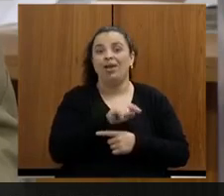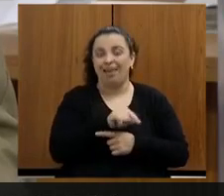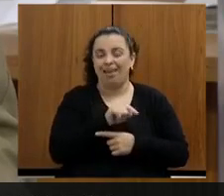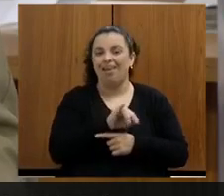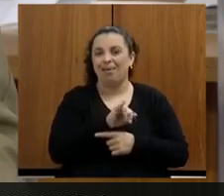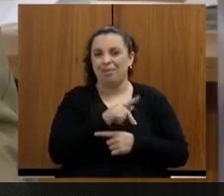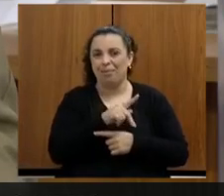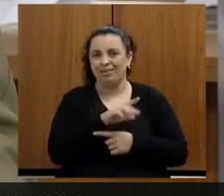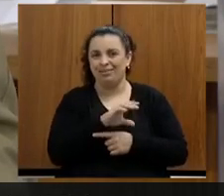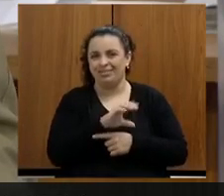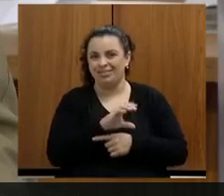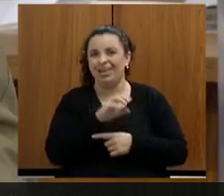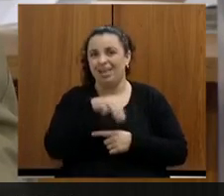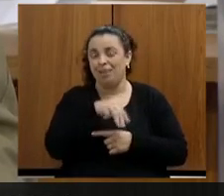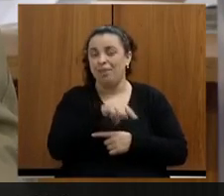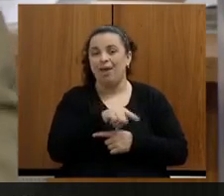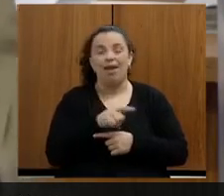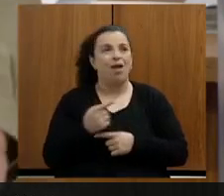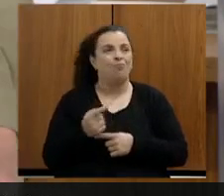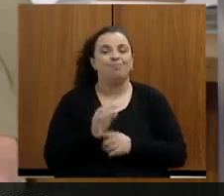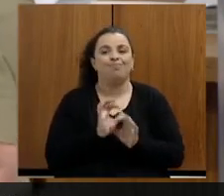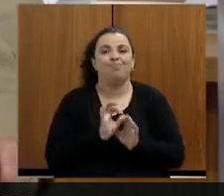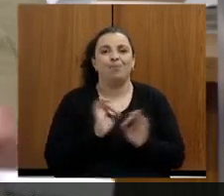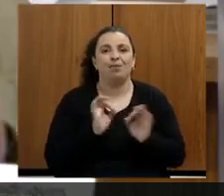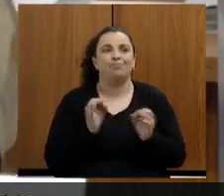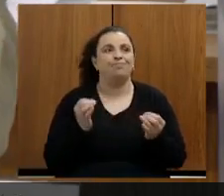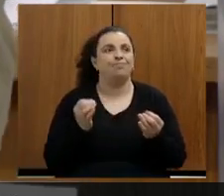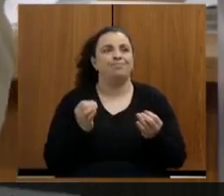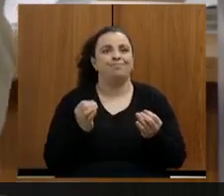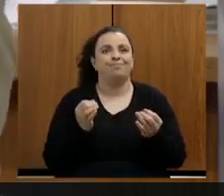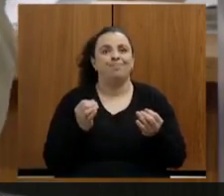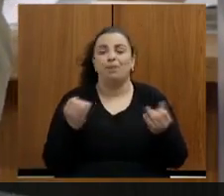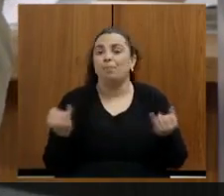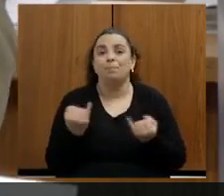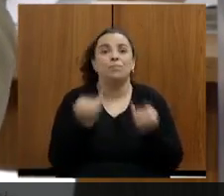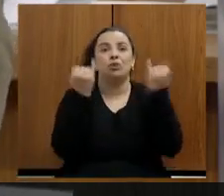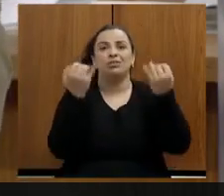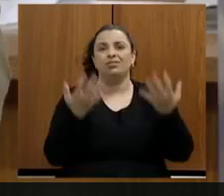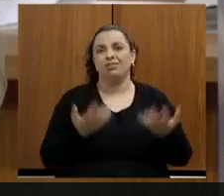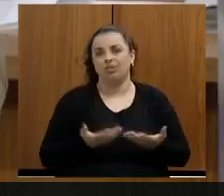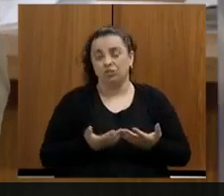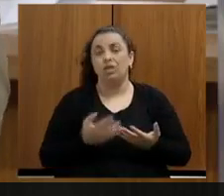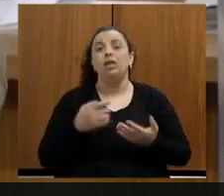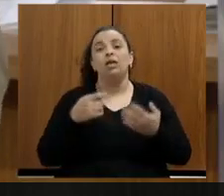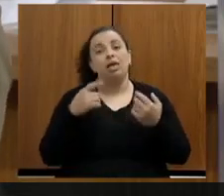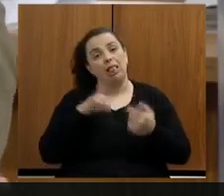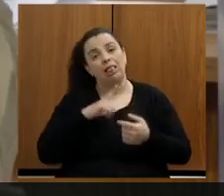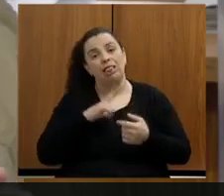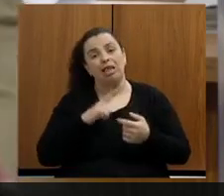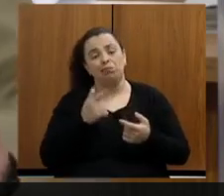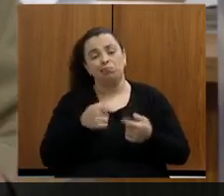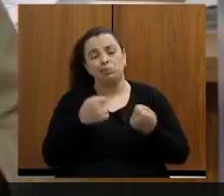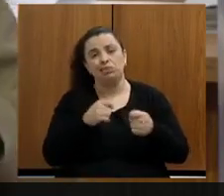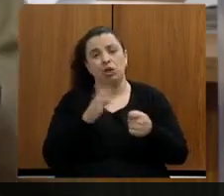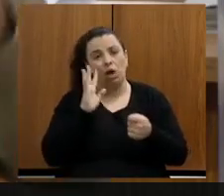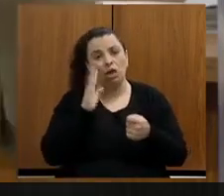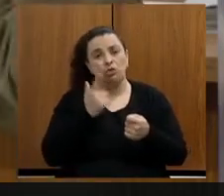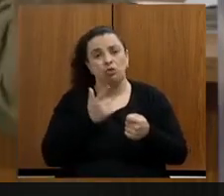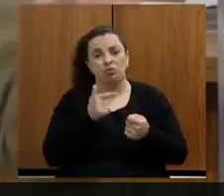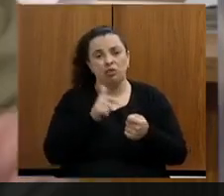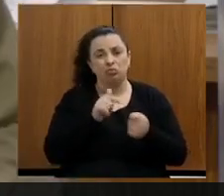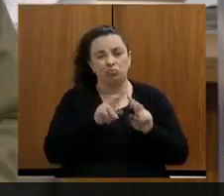ser minha jóia da coroa mas a legislação atual ela tem uma parte lá que ela vai ser resolvida de forma eu acho bem